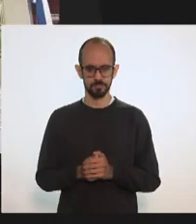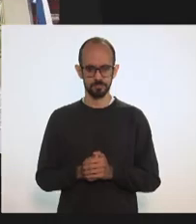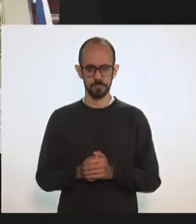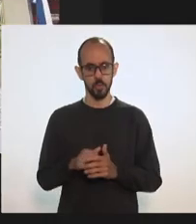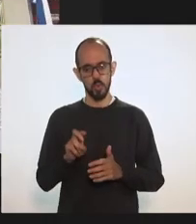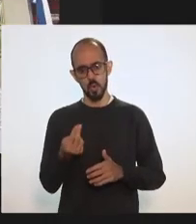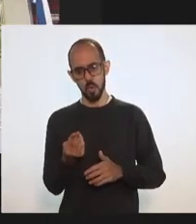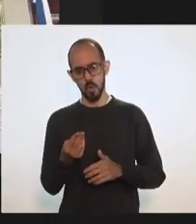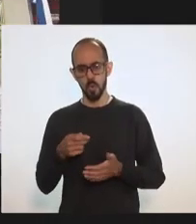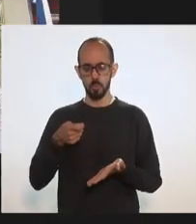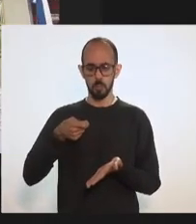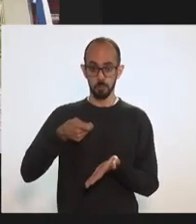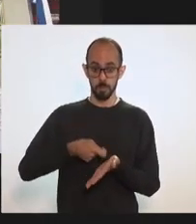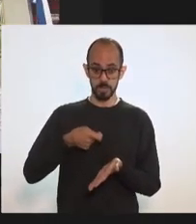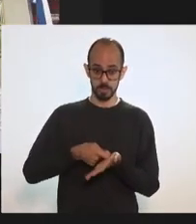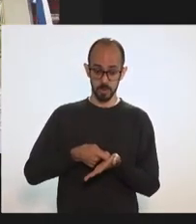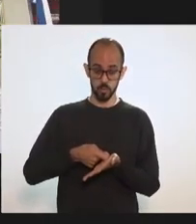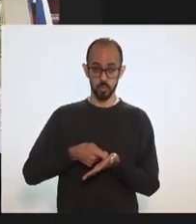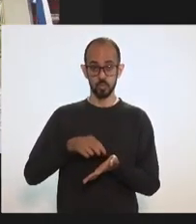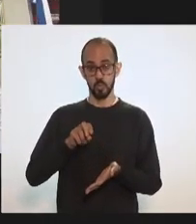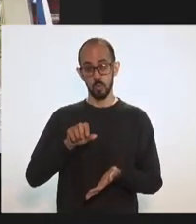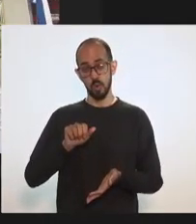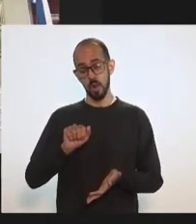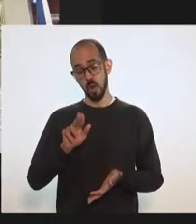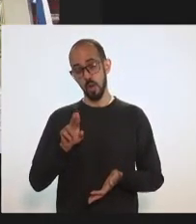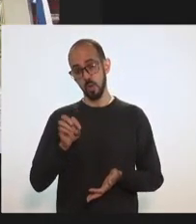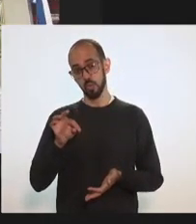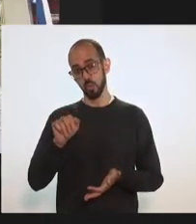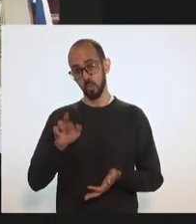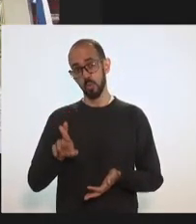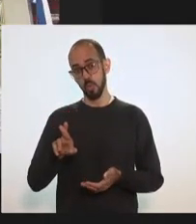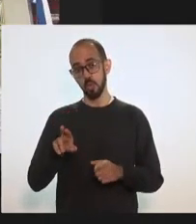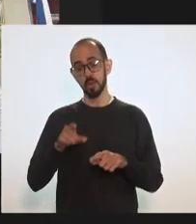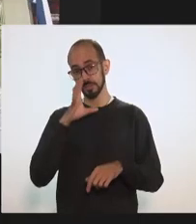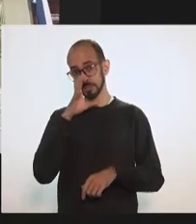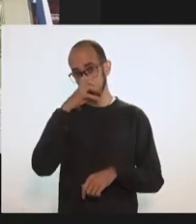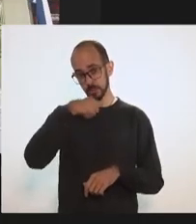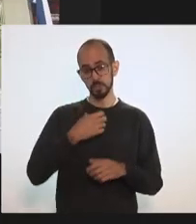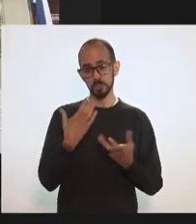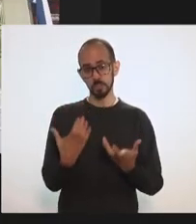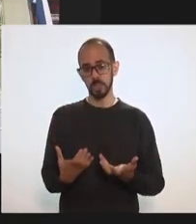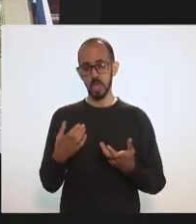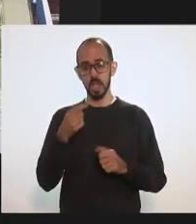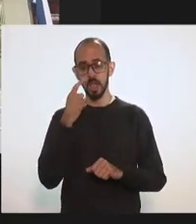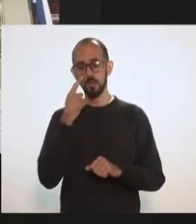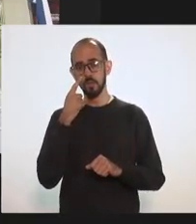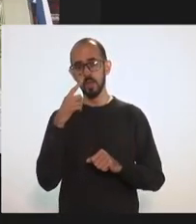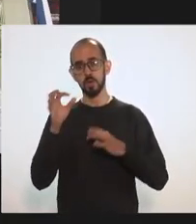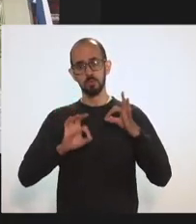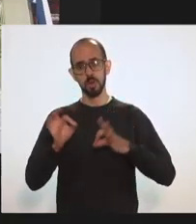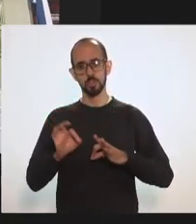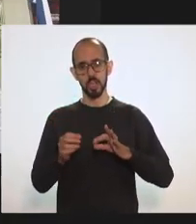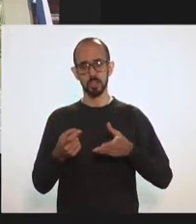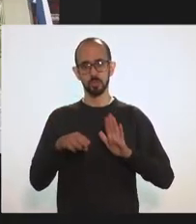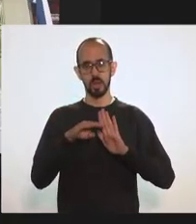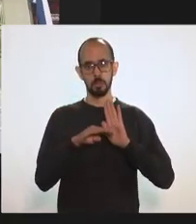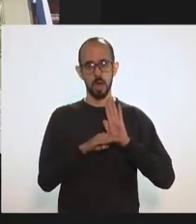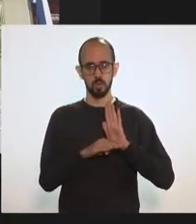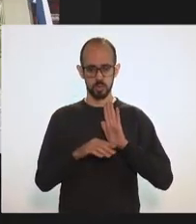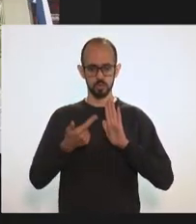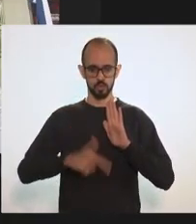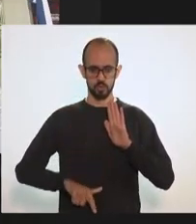o decidirem. Mas Vossa Excelência tem razão. O bom senso é que diz quando é que o relator pede pauta de novo. E ou,